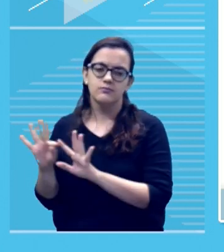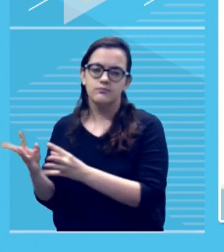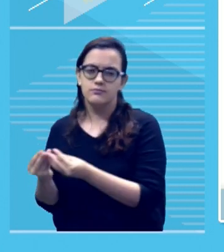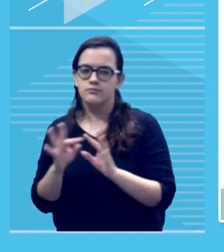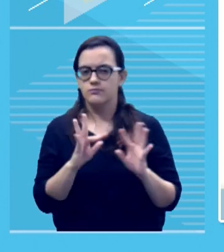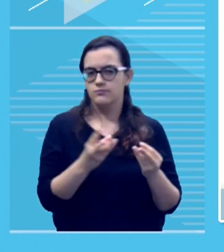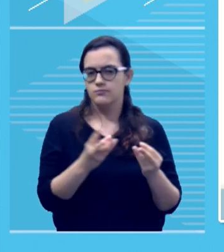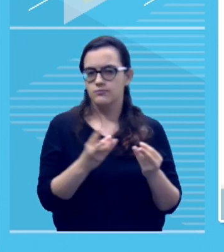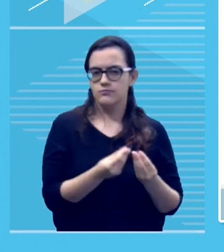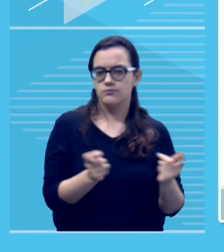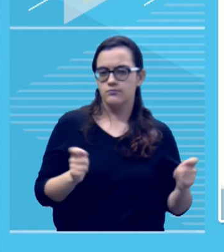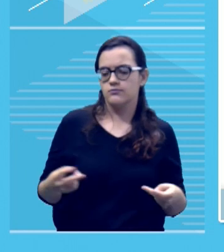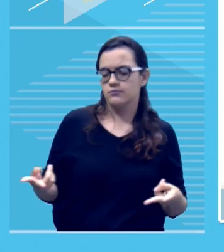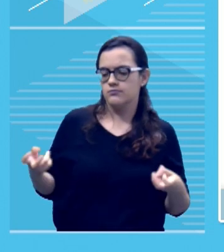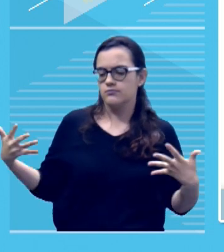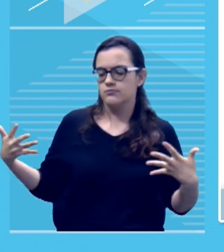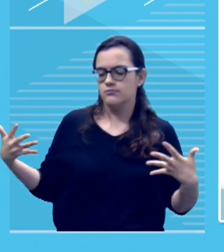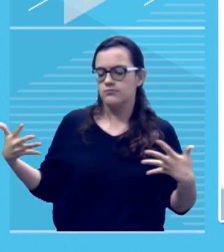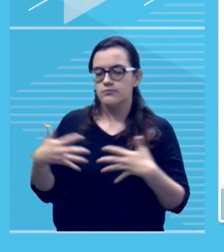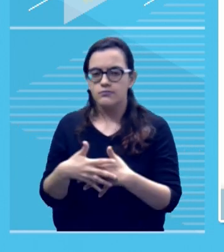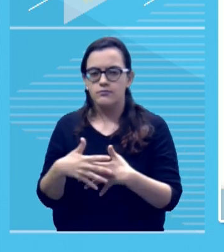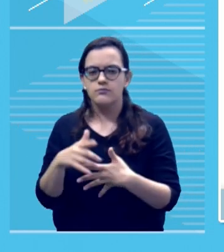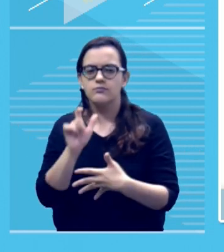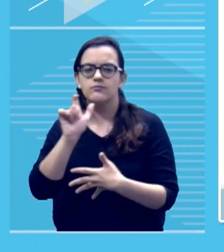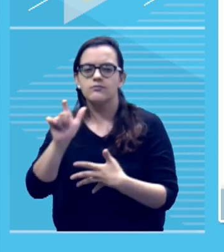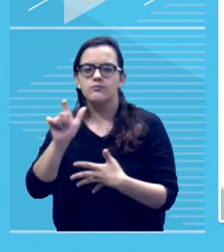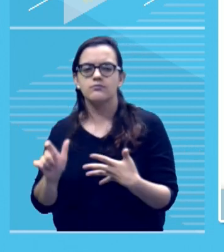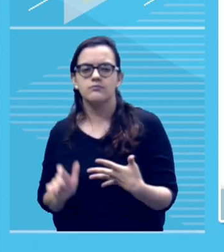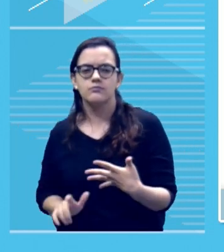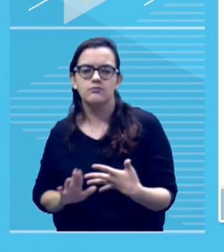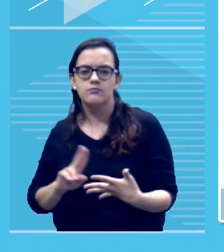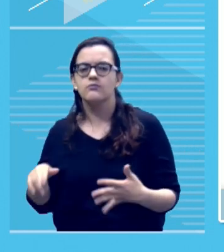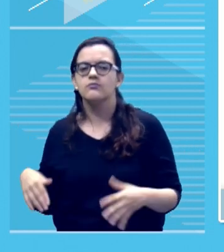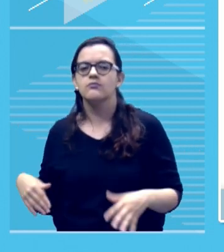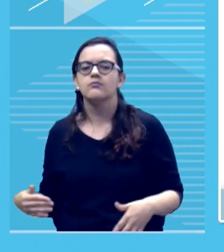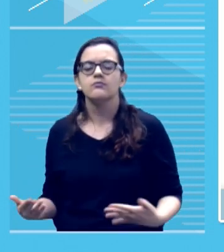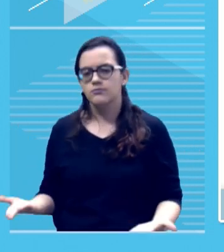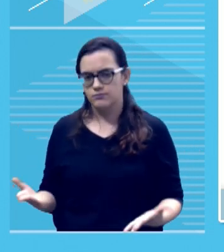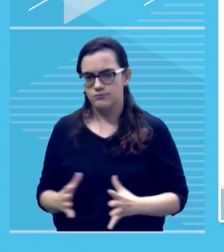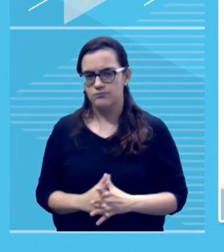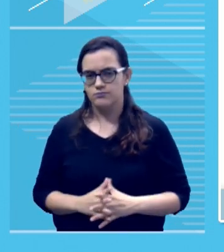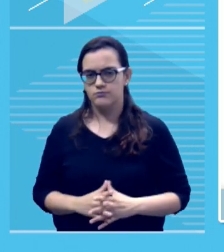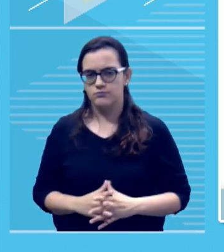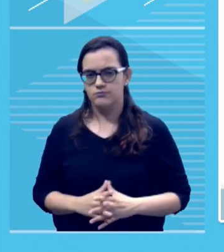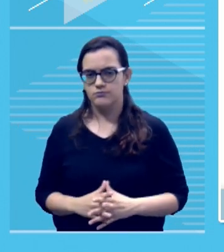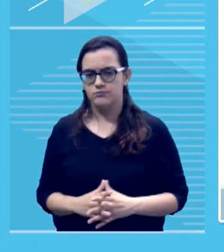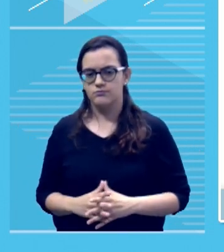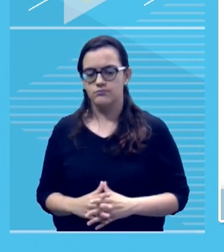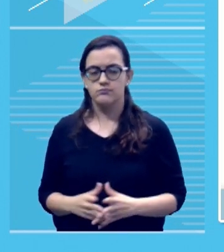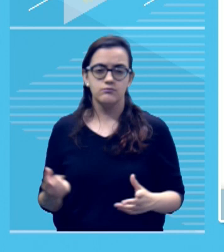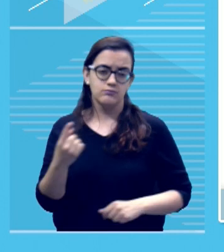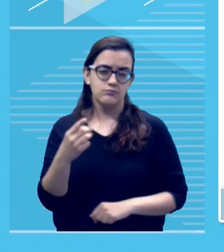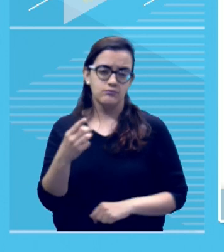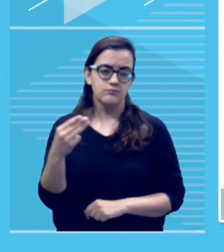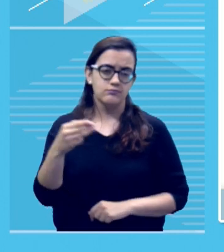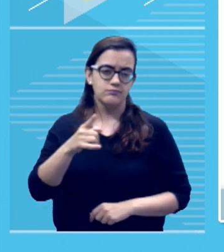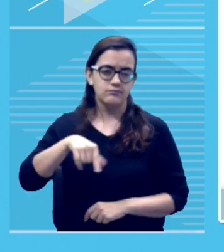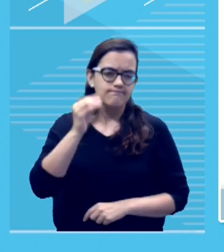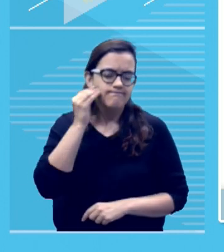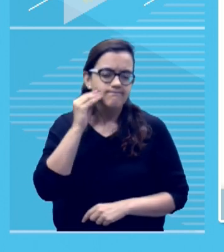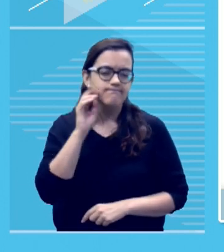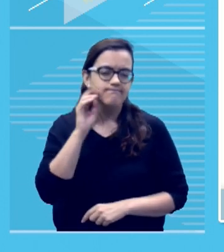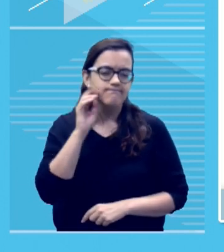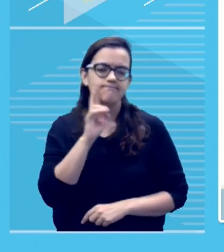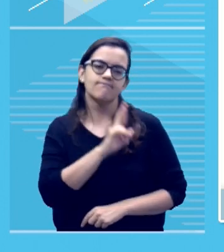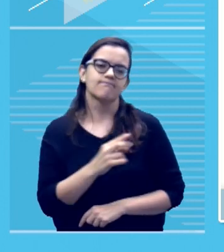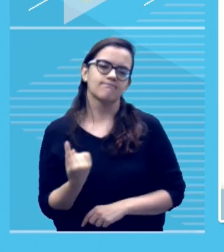observa-se a ocorrência de isomeria. Que tipo de isomeria está ocorrendo aí, pessoal? Tá? Vamos colocar um minutinho aí para você